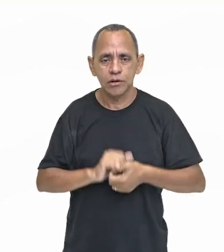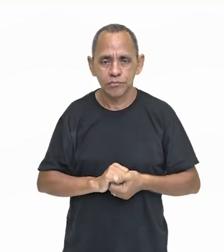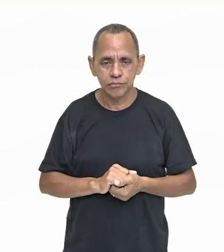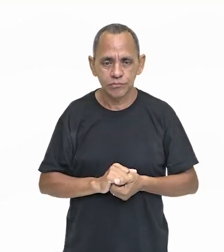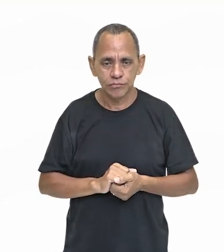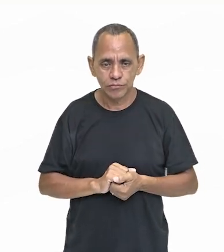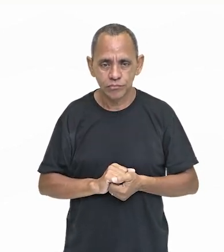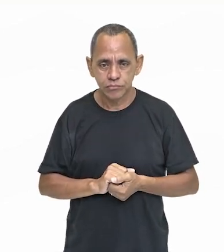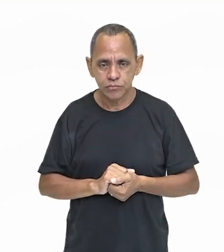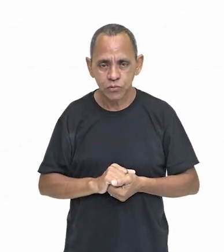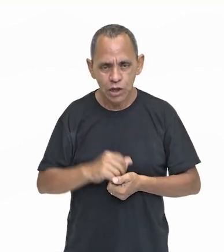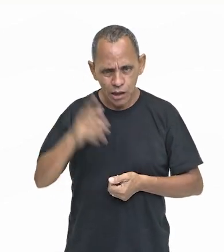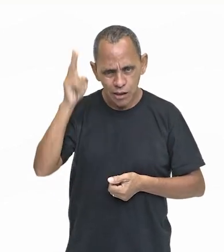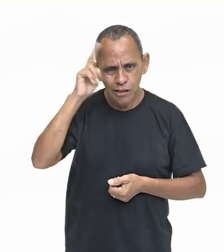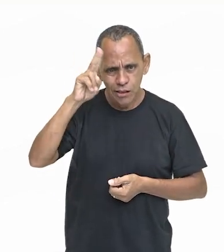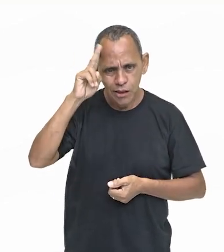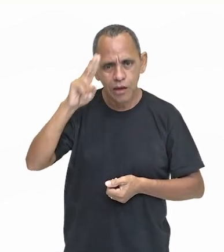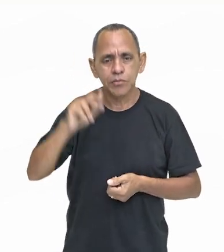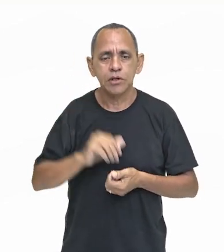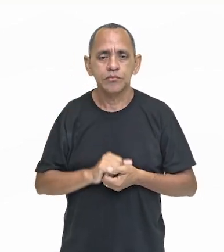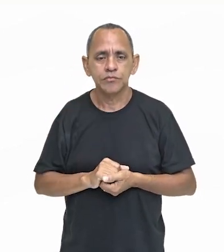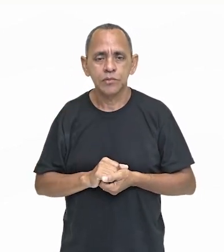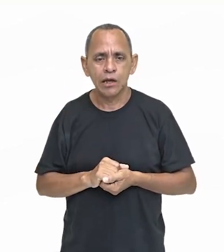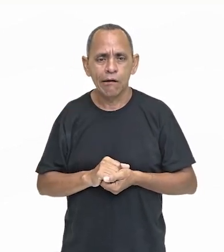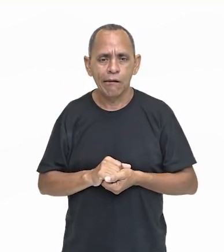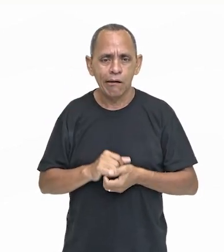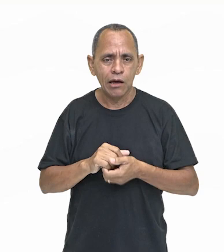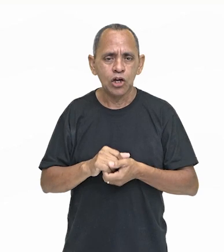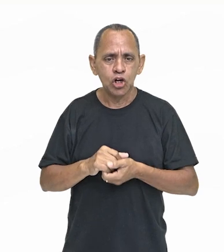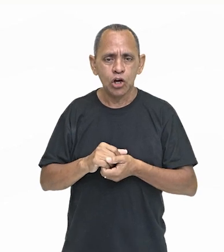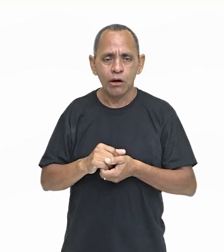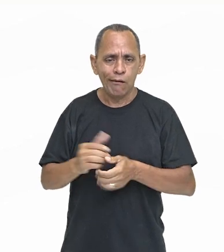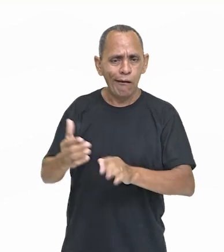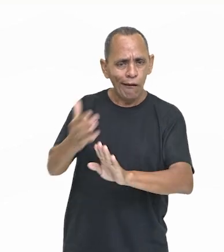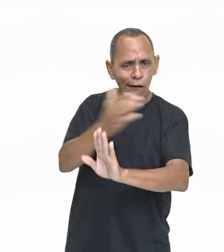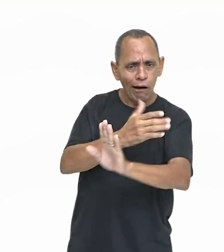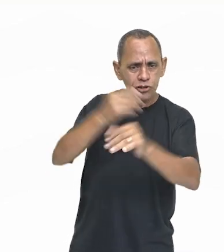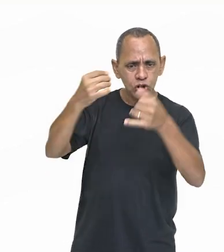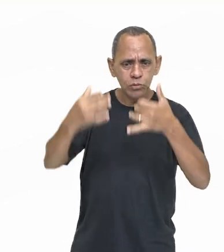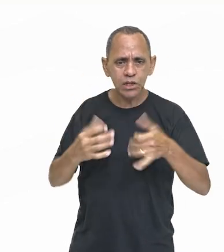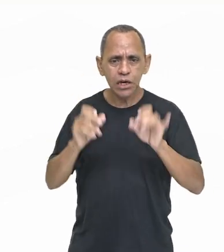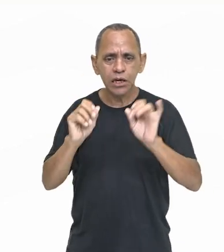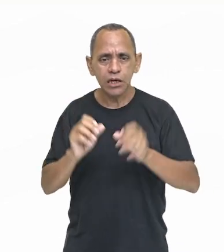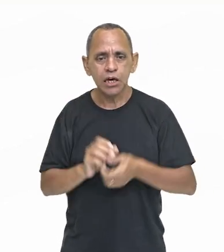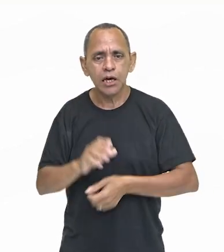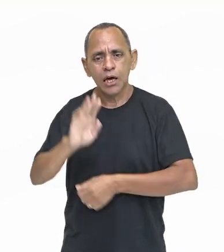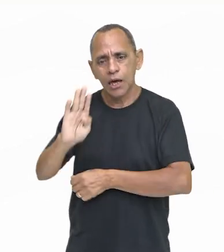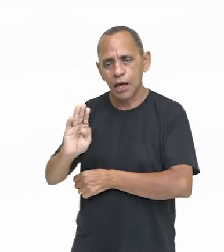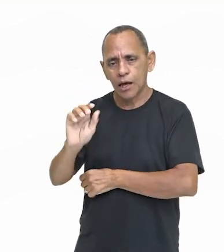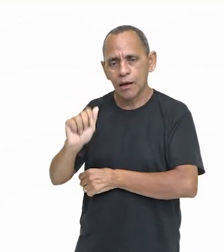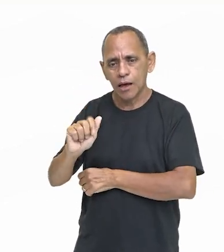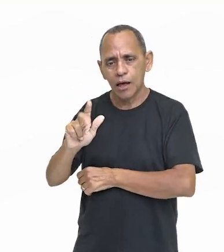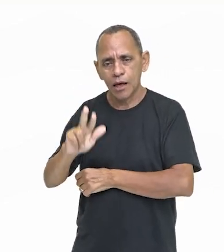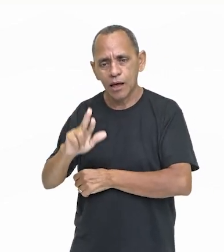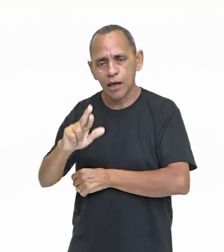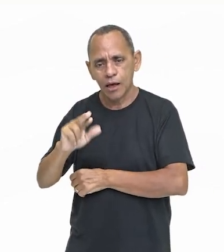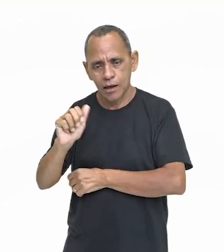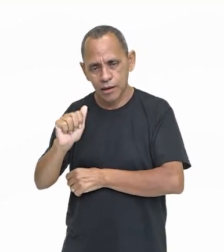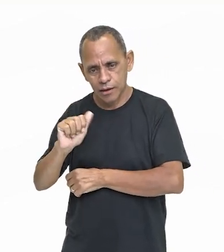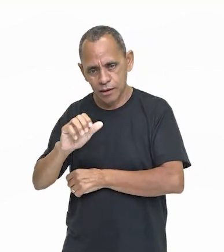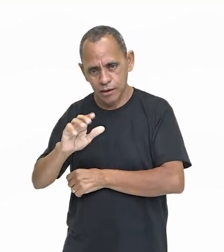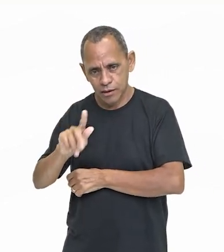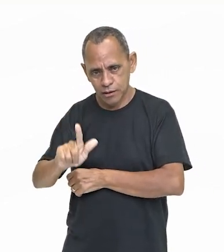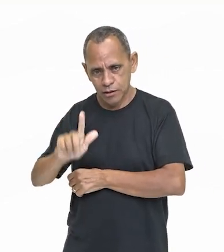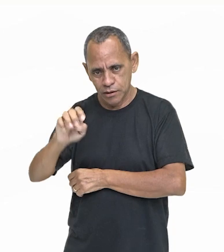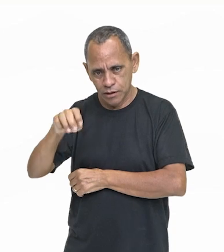Barragem, se você não conseguiu bem ver antes, mas aqui tem, né, o reservatório, onde tem a tomada d'água,